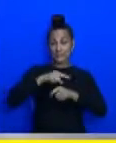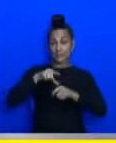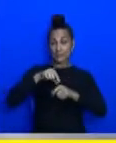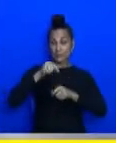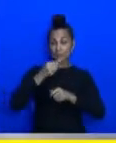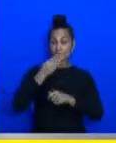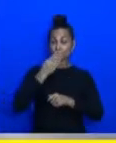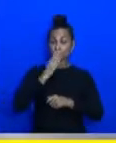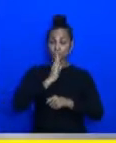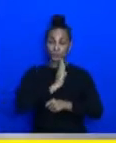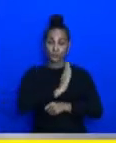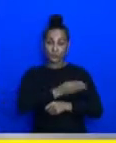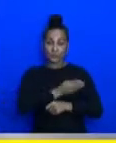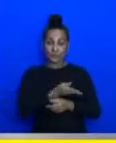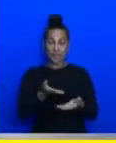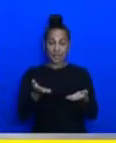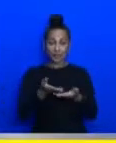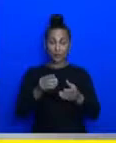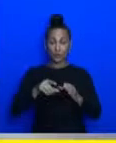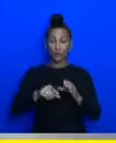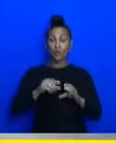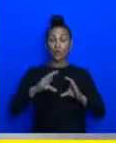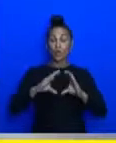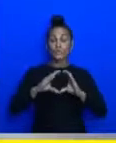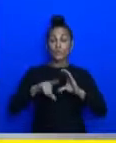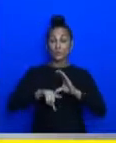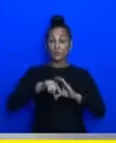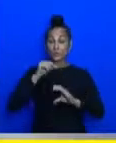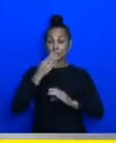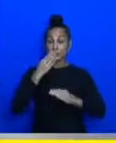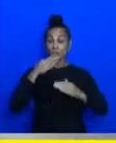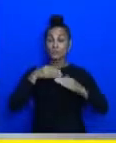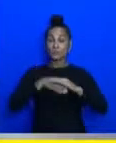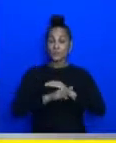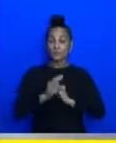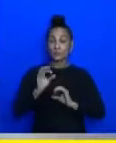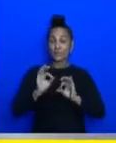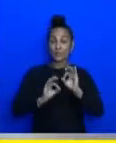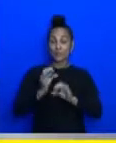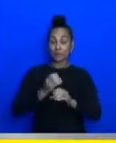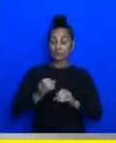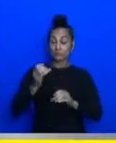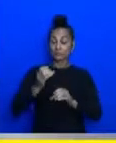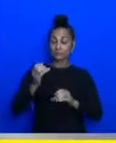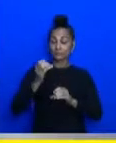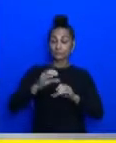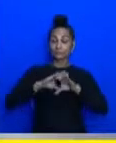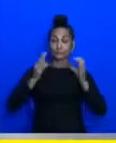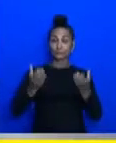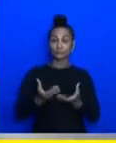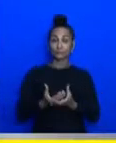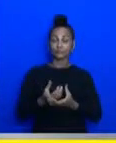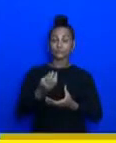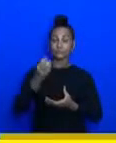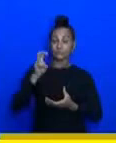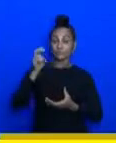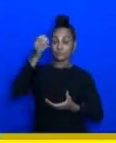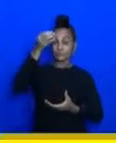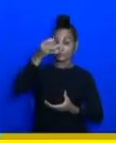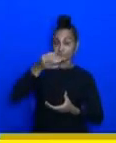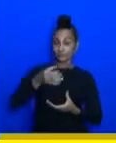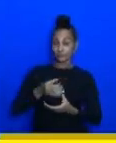do time do coração. Agora, as dezenas sorteadas na Time Mania serão recolhidas, as bolas serão recolocadas no suporte em cima do globo número